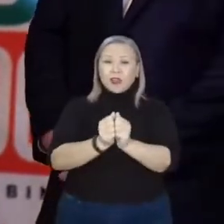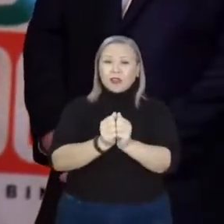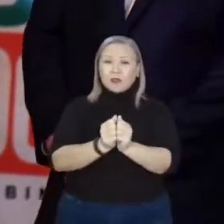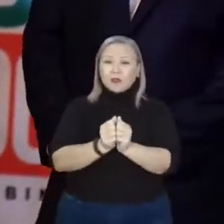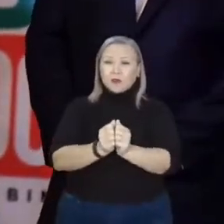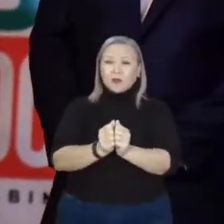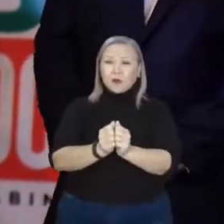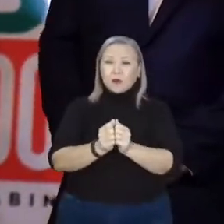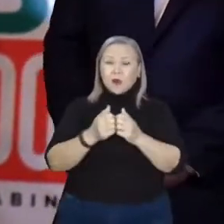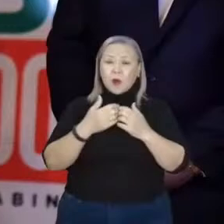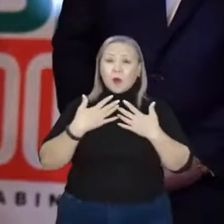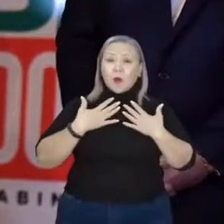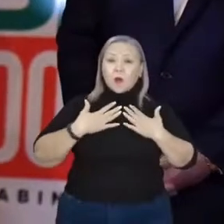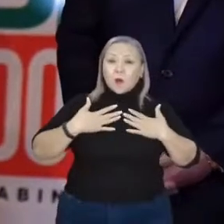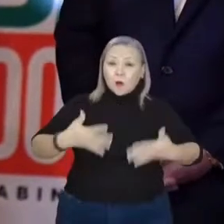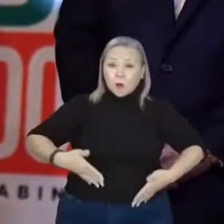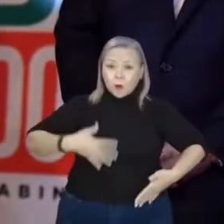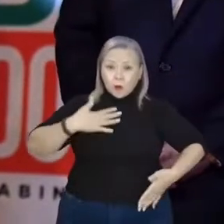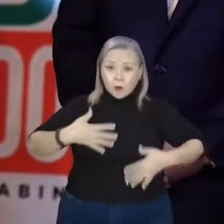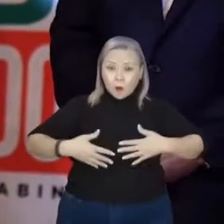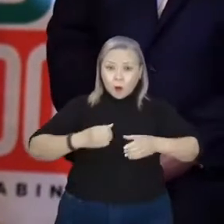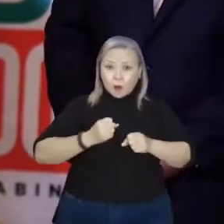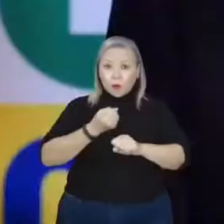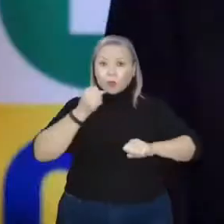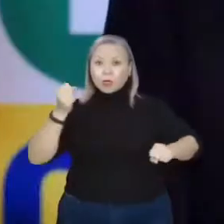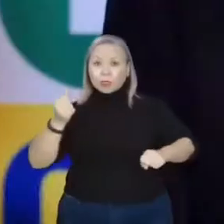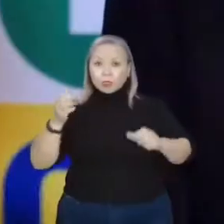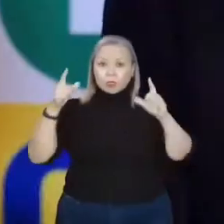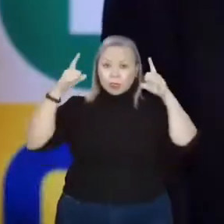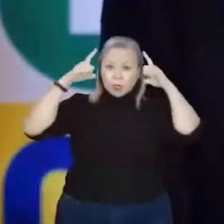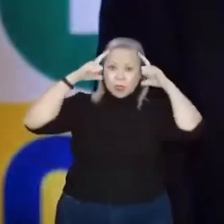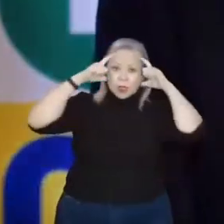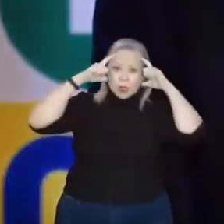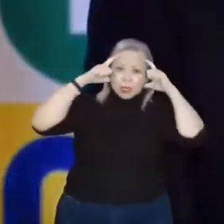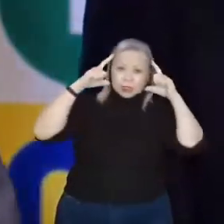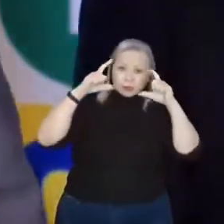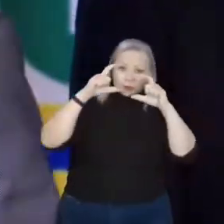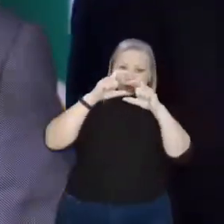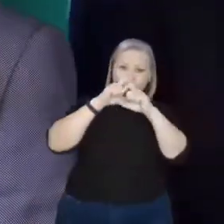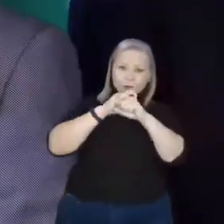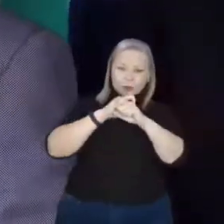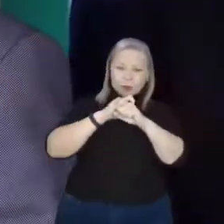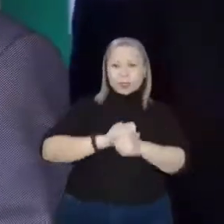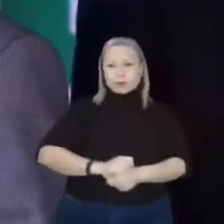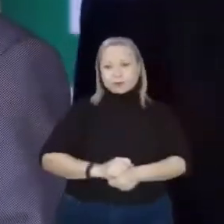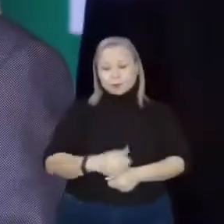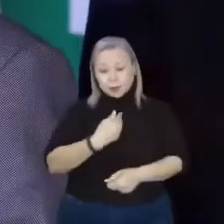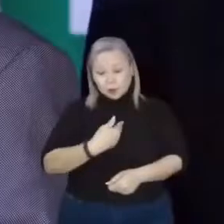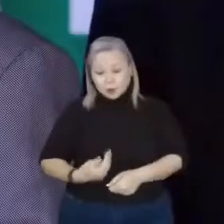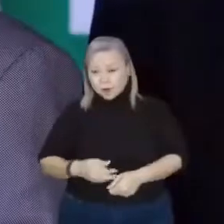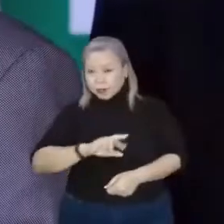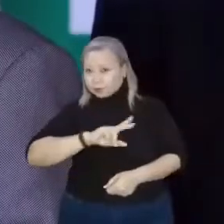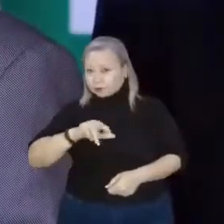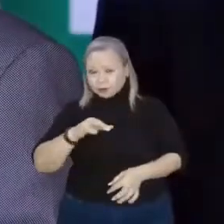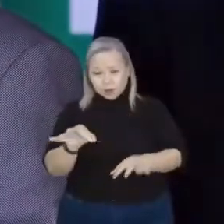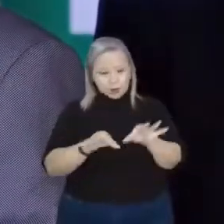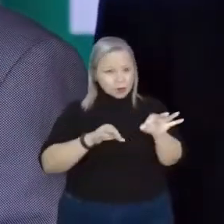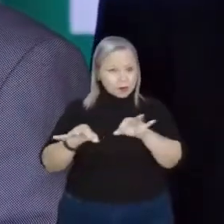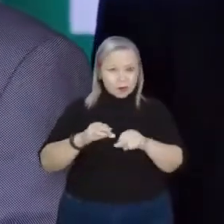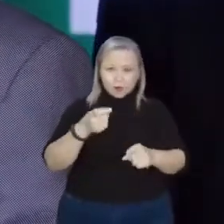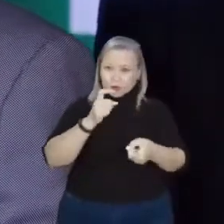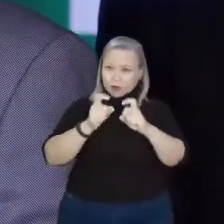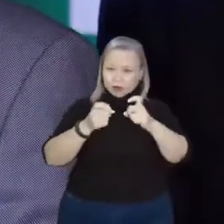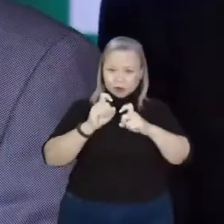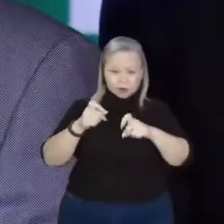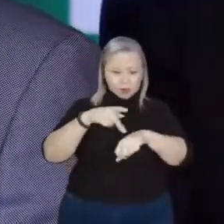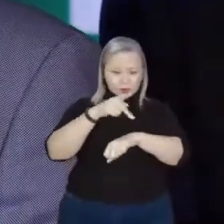muito pequena. Ou seja, é um governo que não preparou a administração desse país,